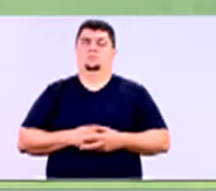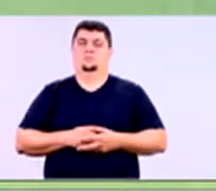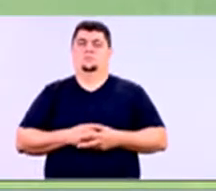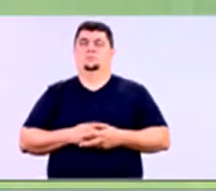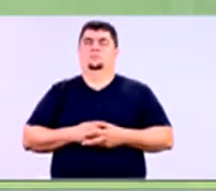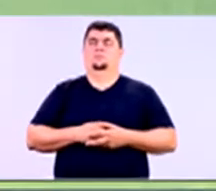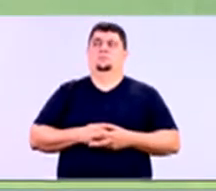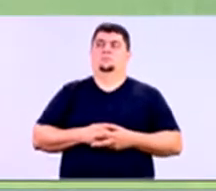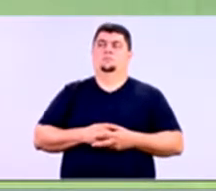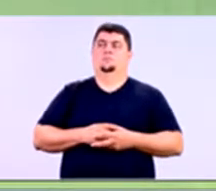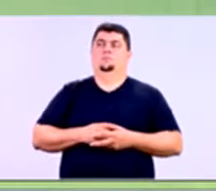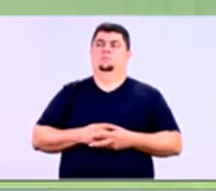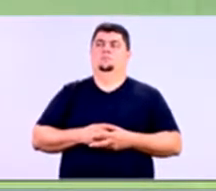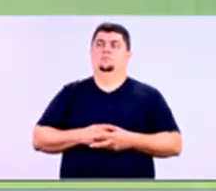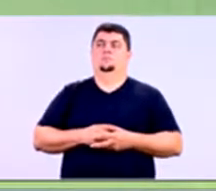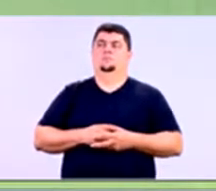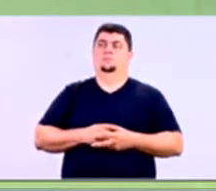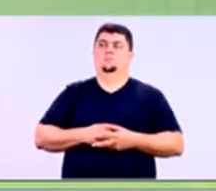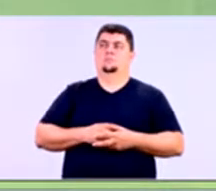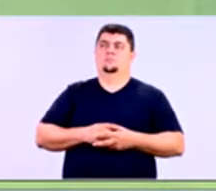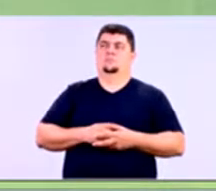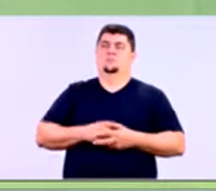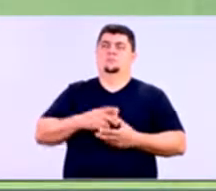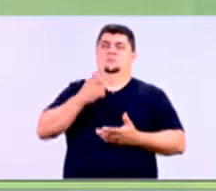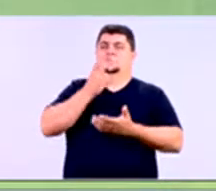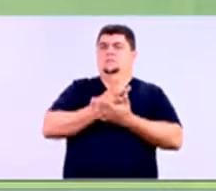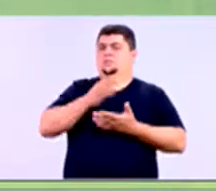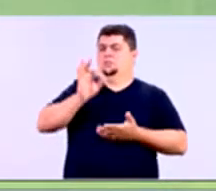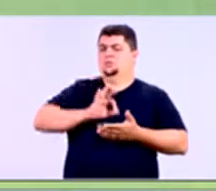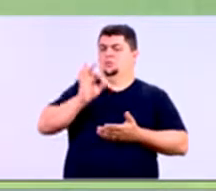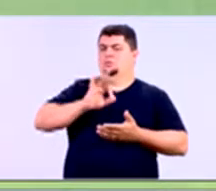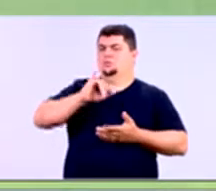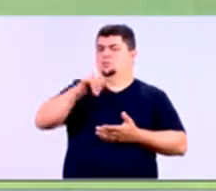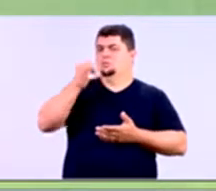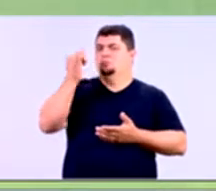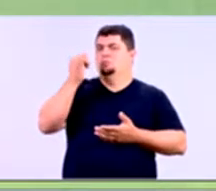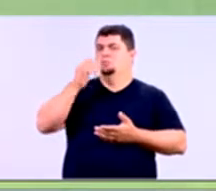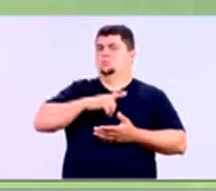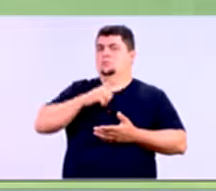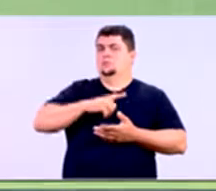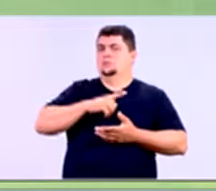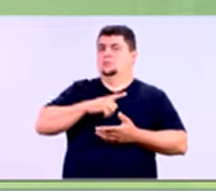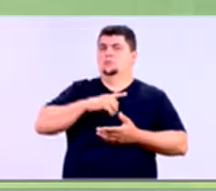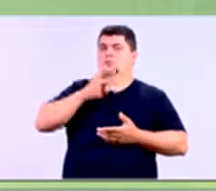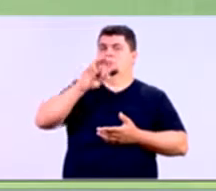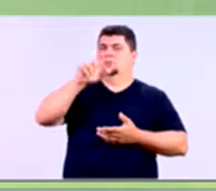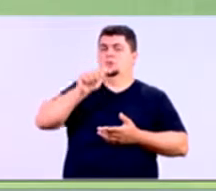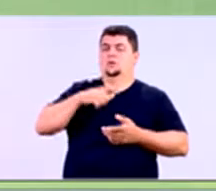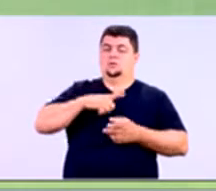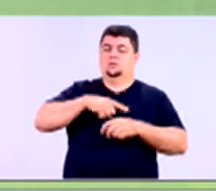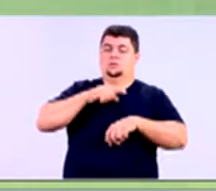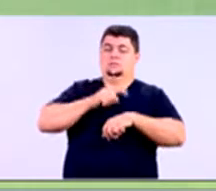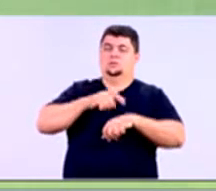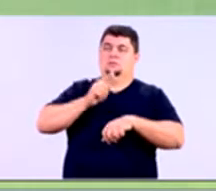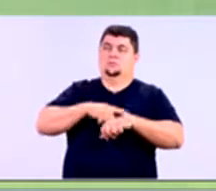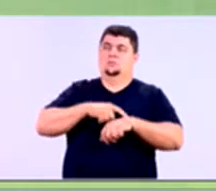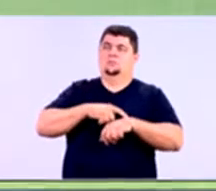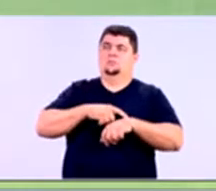34,5%. Mas sempre em juros, uma taxa está relacionada a um tempo, ou